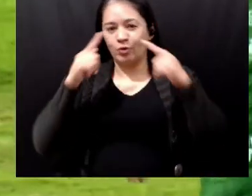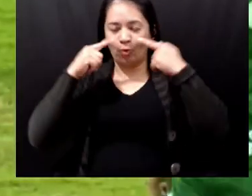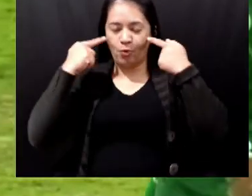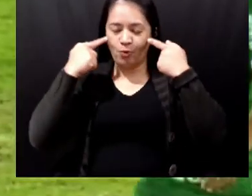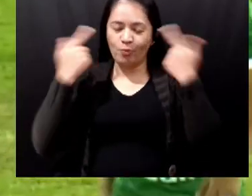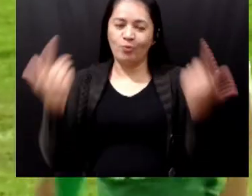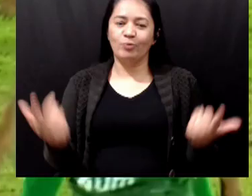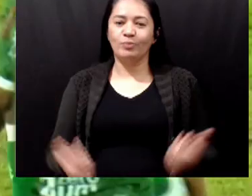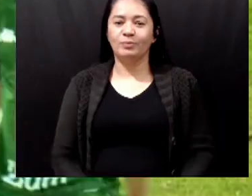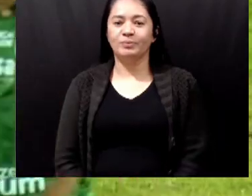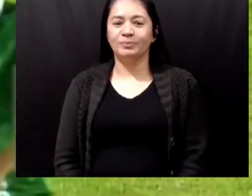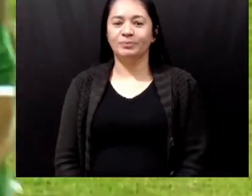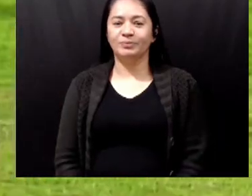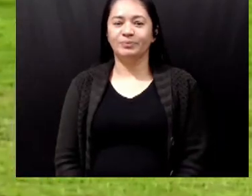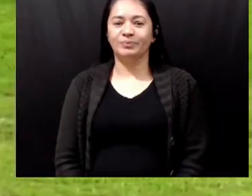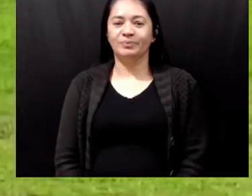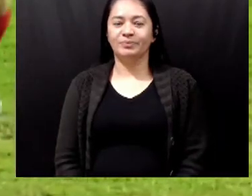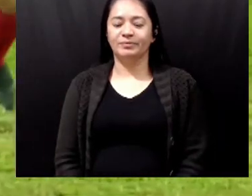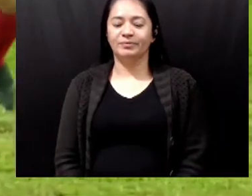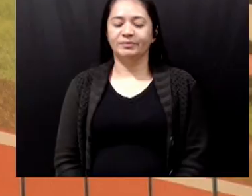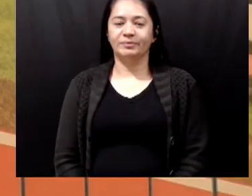1.